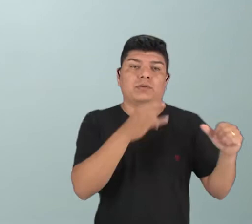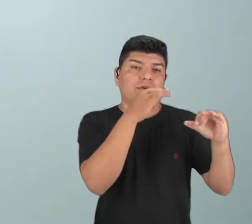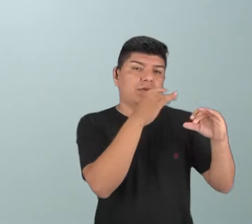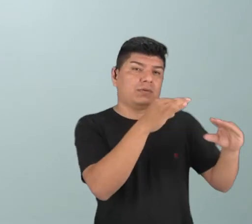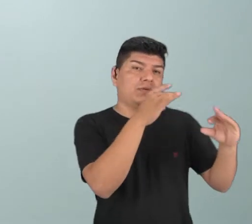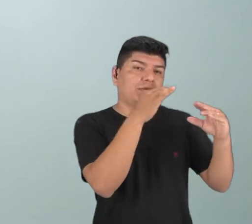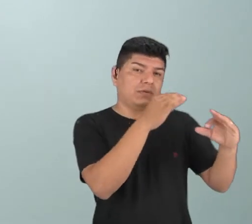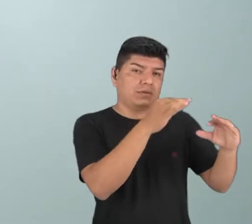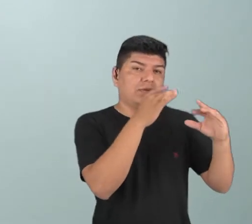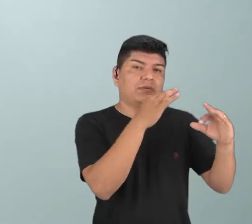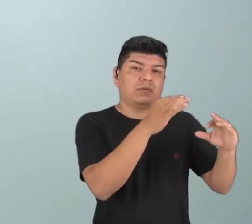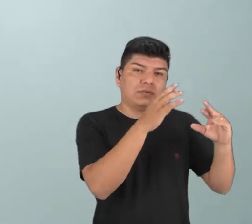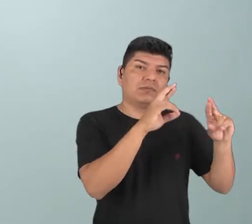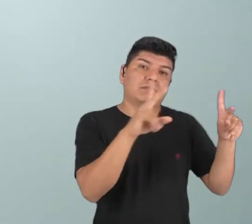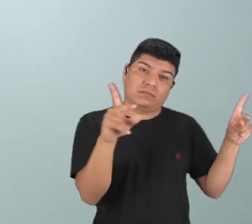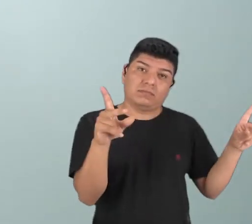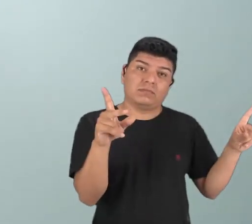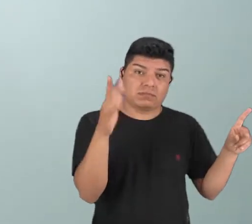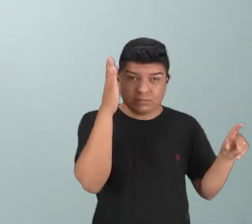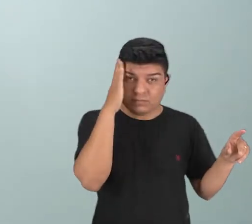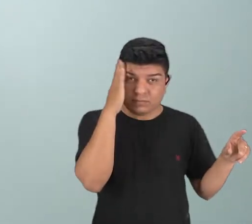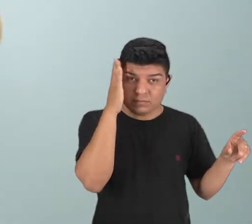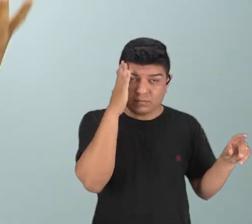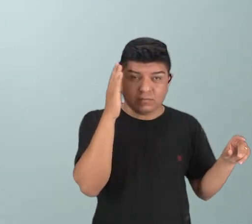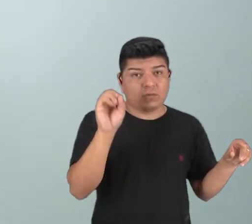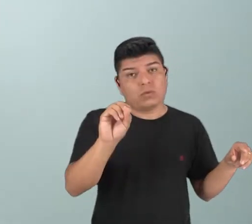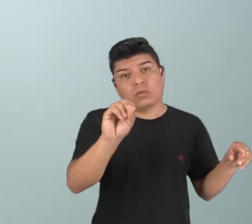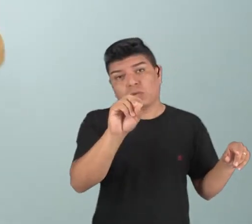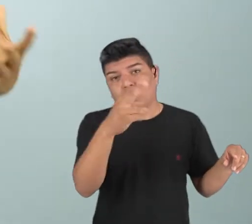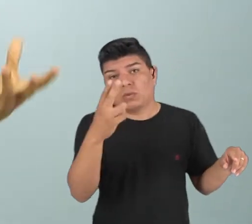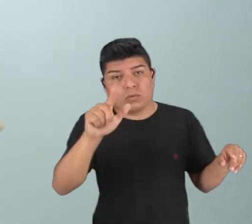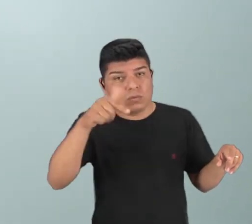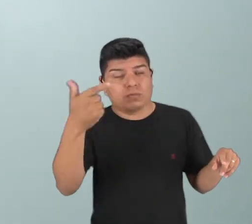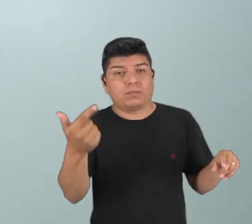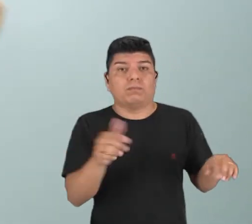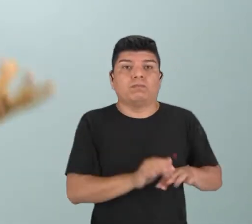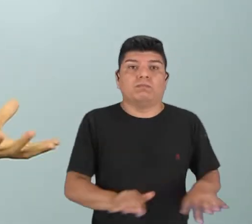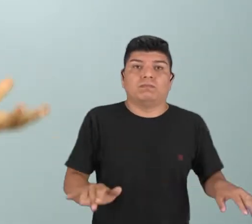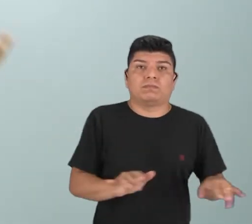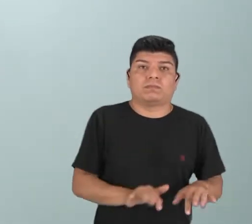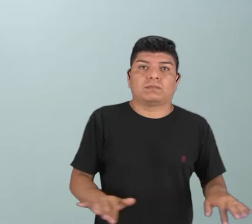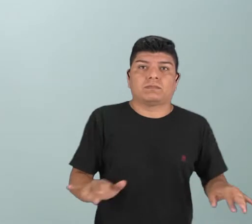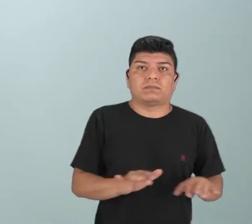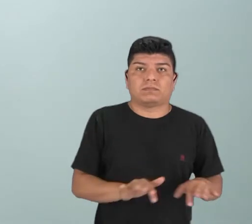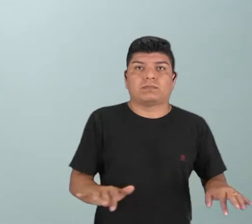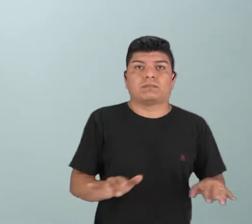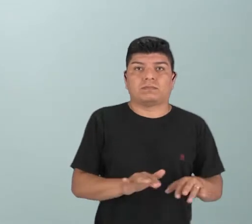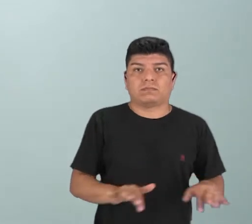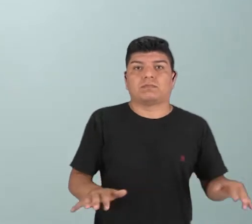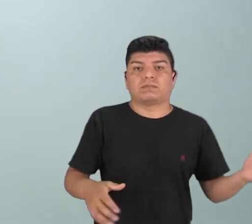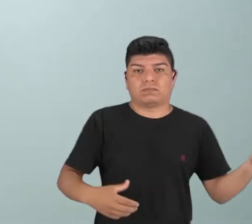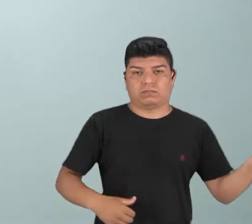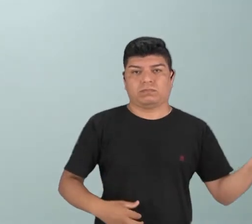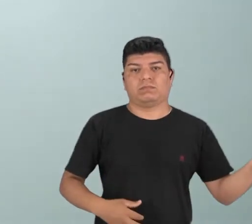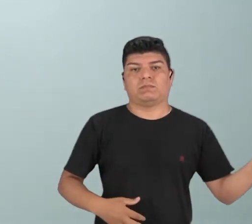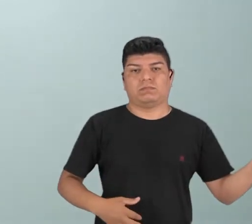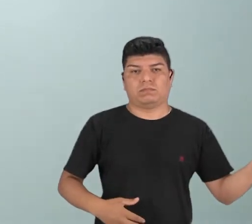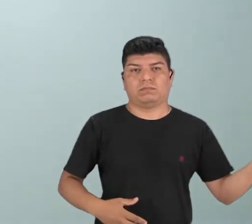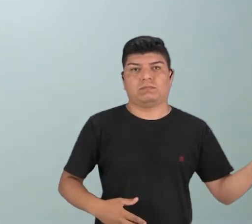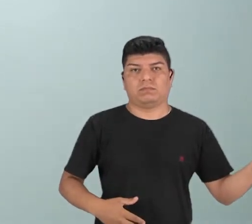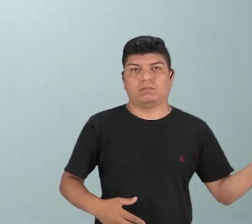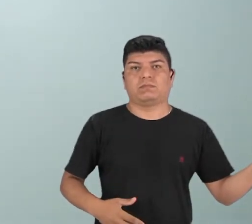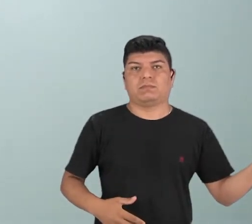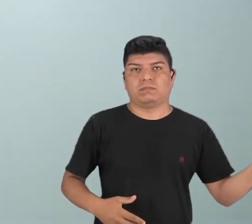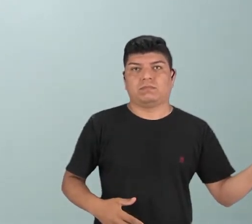é uma flauta que está tocando, ou até mesmo outros instrumentos, como o piano, um baixo, né? E até mesmo